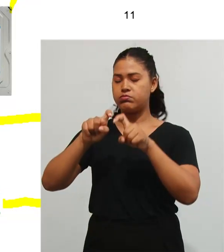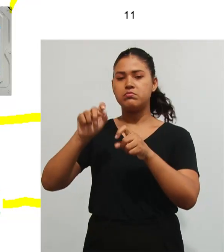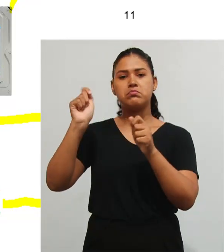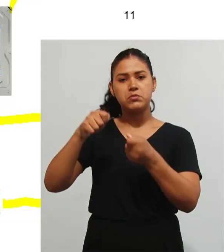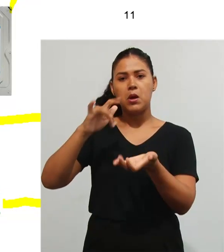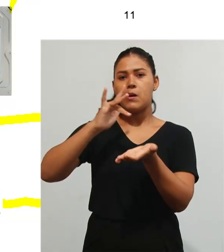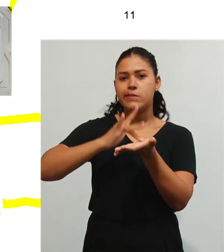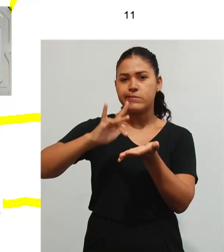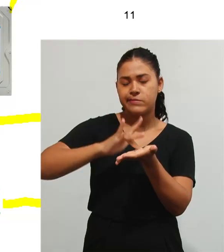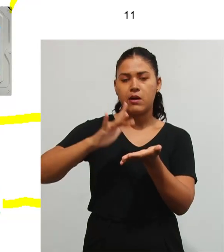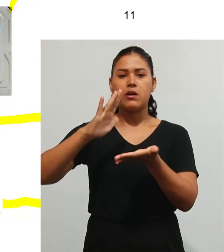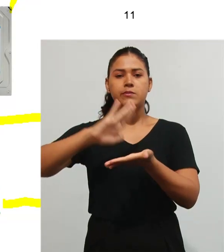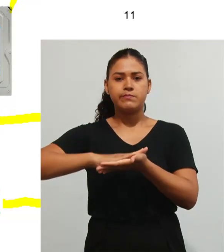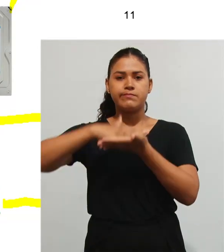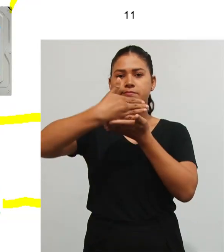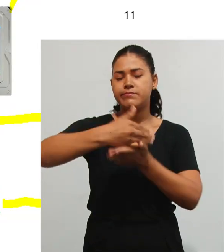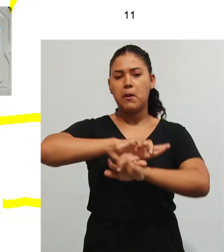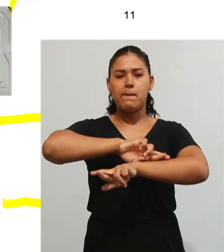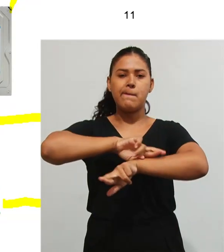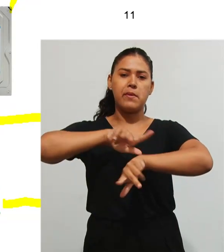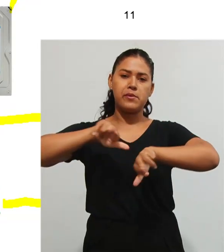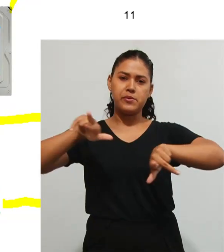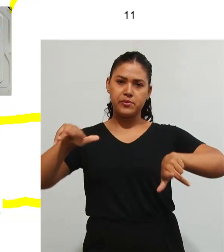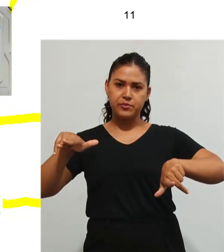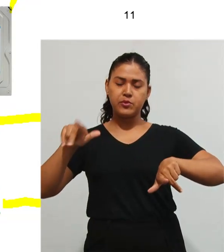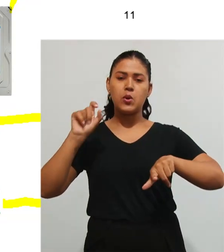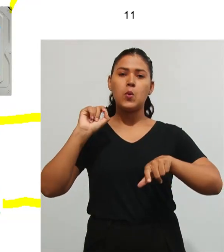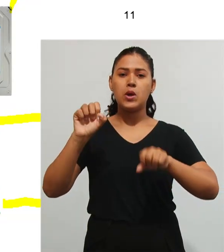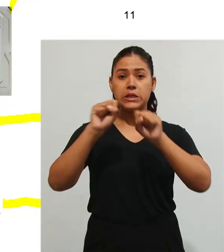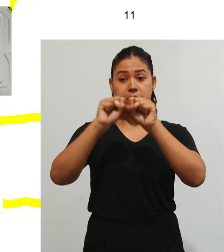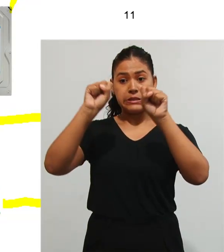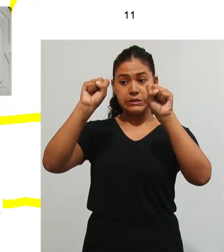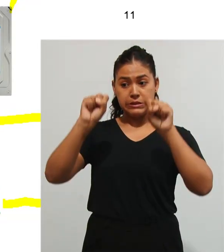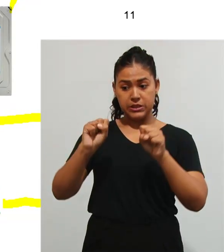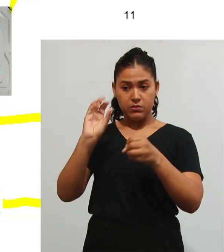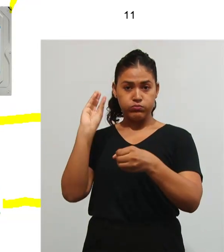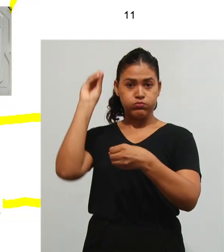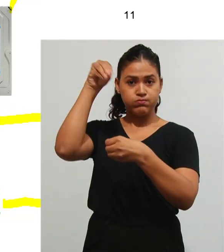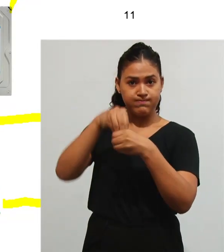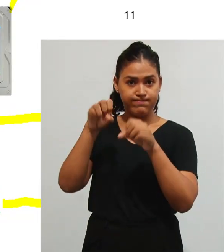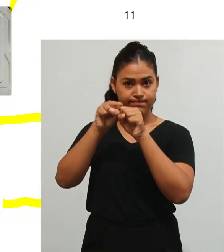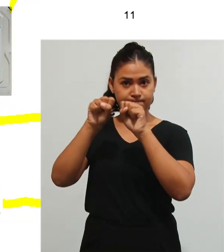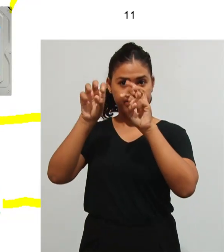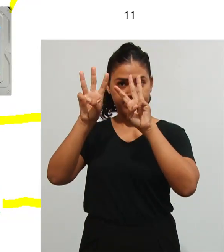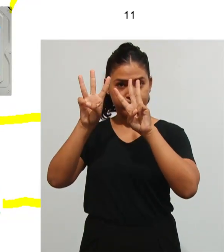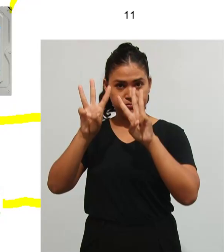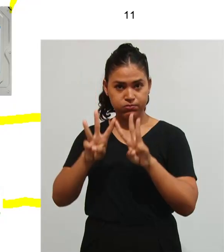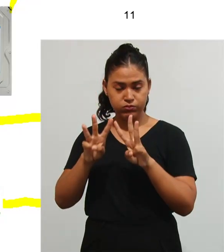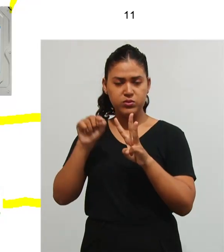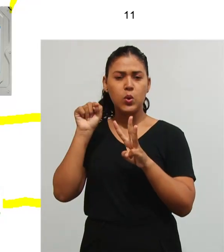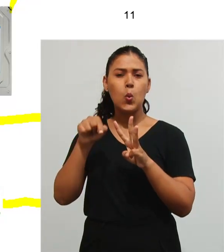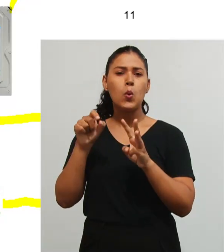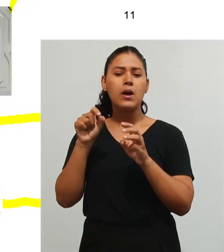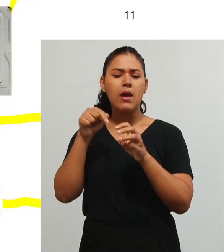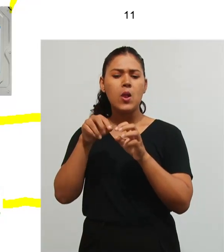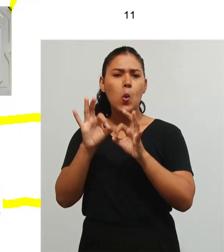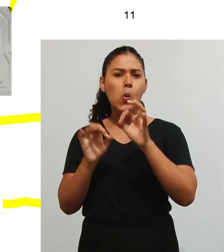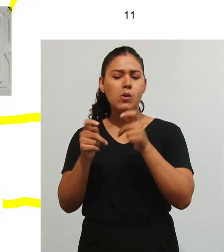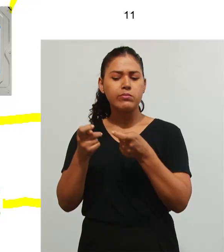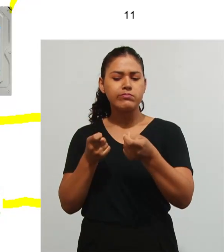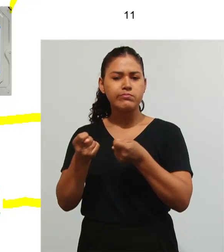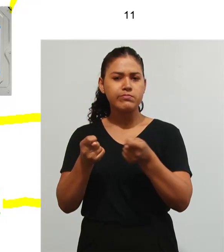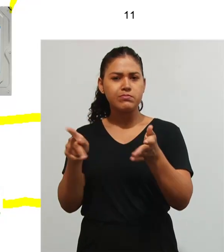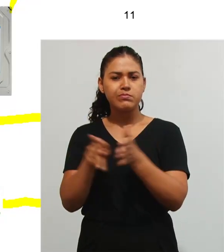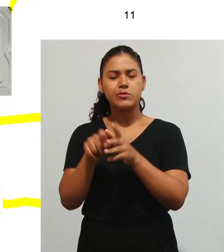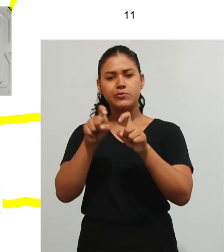smartphone ou qualquer outro dispositivo. Então, basicamente, é um conjunto de instruções que vai dizer o que o computador deve executar. Então, aqui nós temos